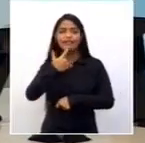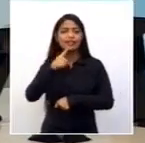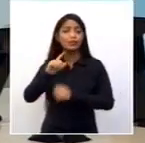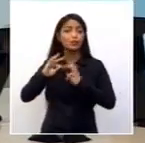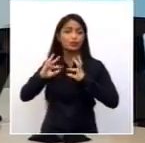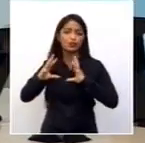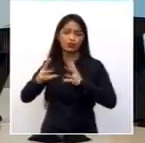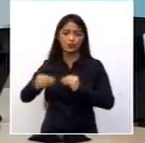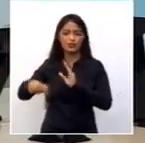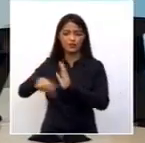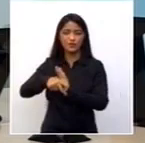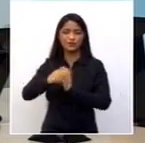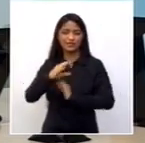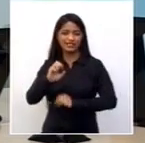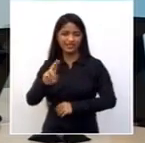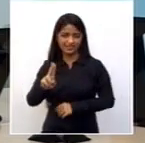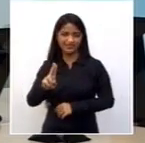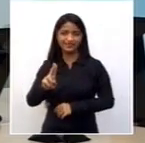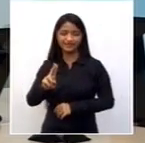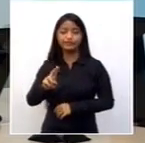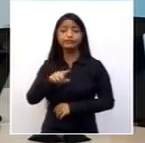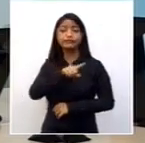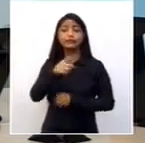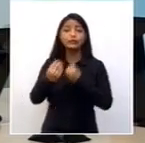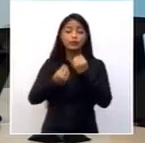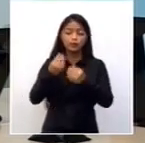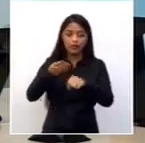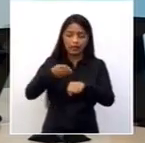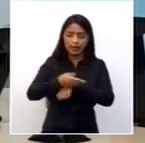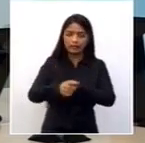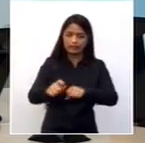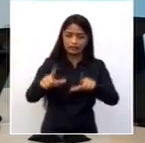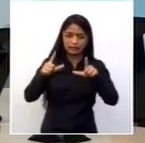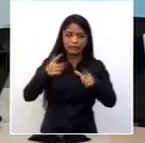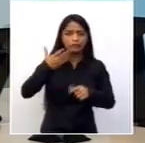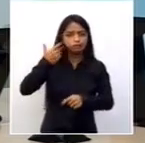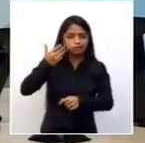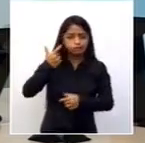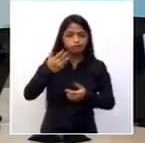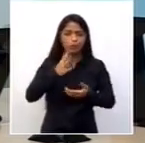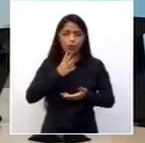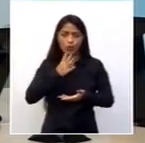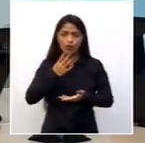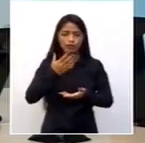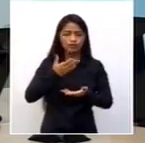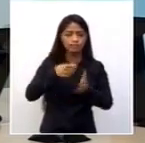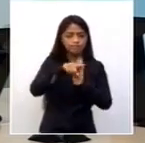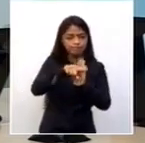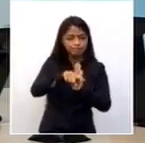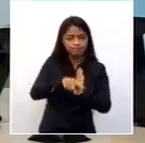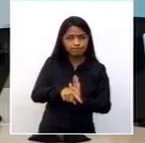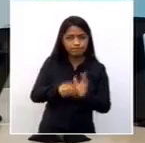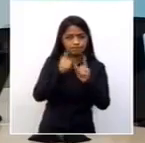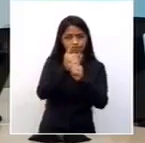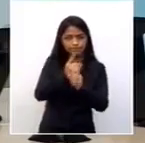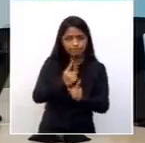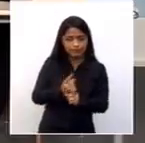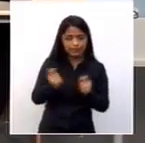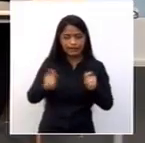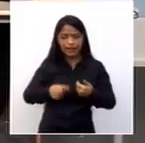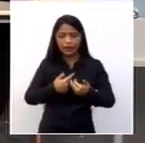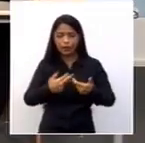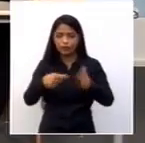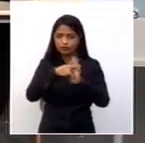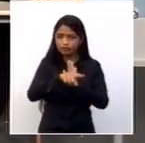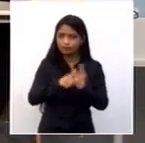Línguas oferece. É só vocês acessarem, se interarem, verificarem as possibilidades, são sugestões bem